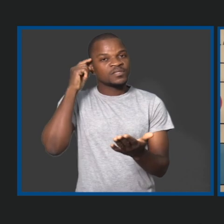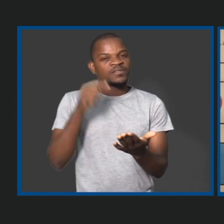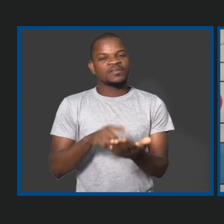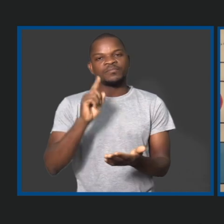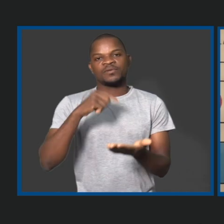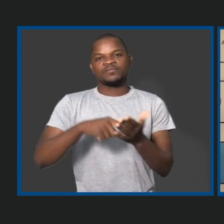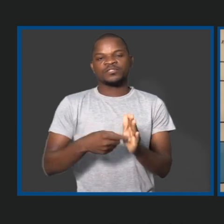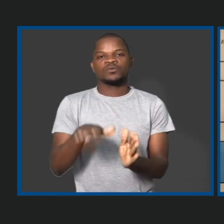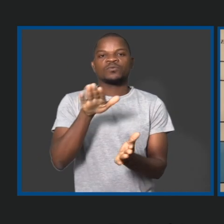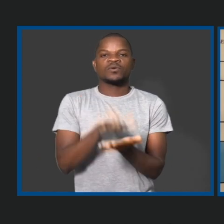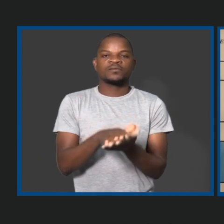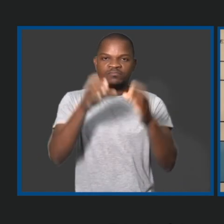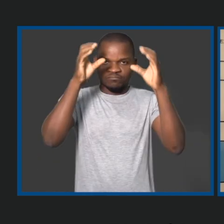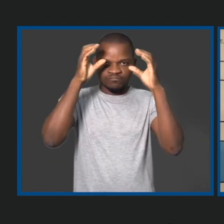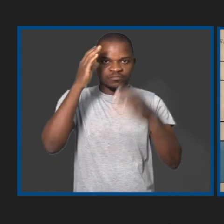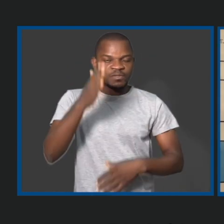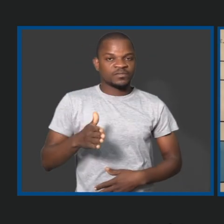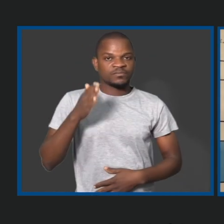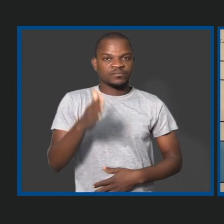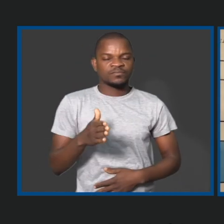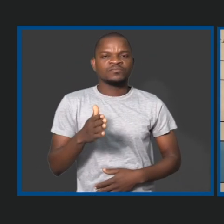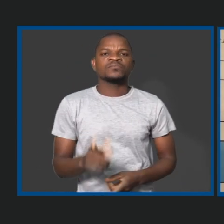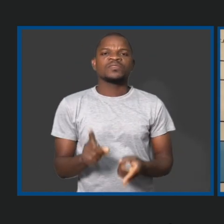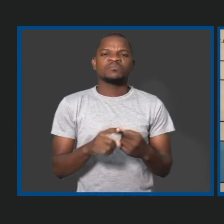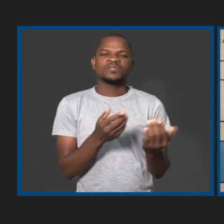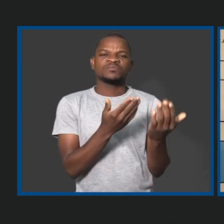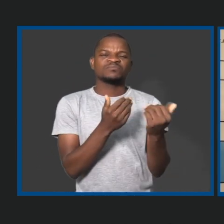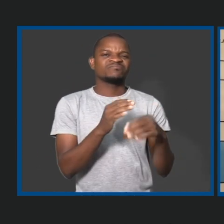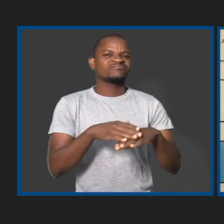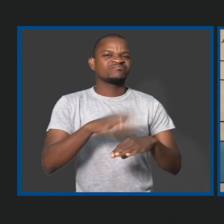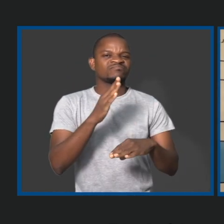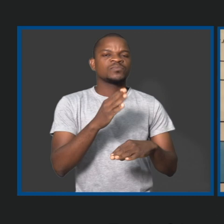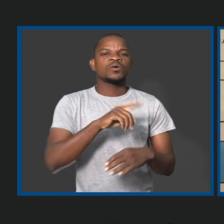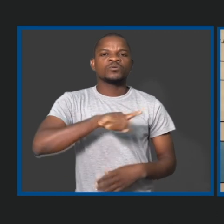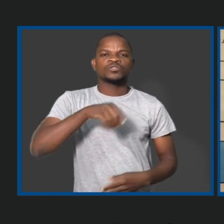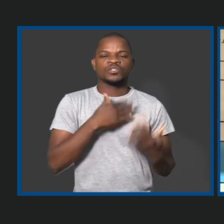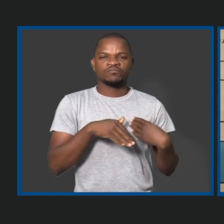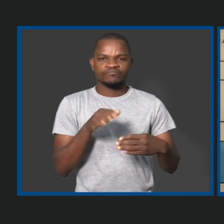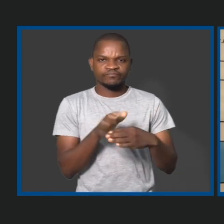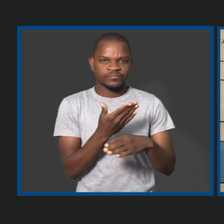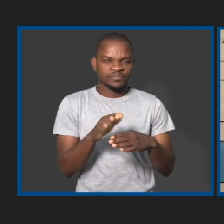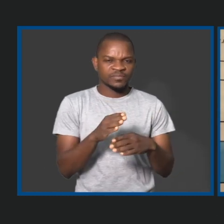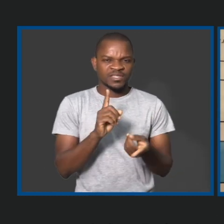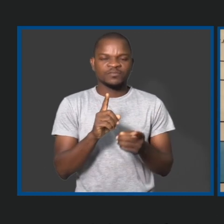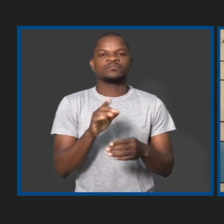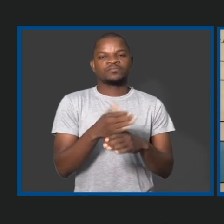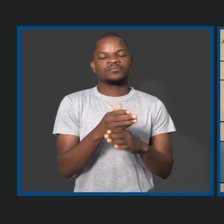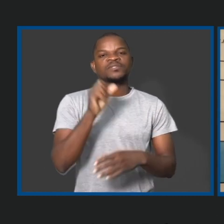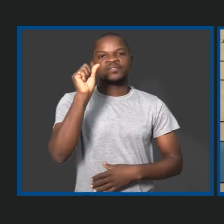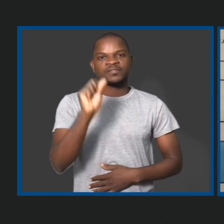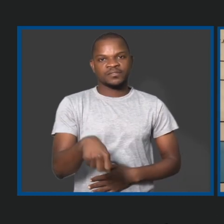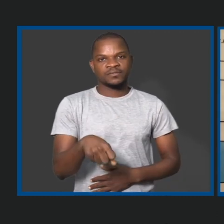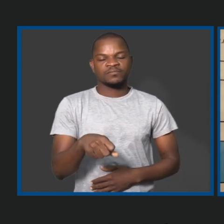expectativa é maior. Em princípio, o nosso objetivo é manutenção e acreditamos que vamos conseguir a manutenção. A situação é